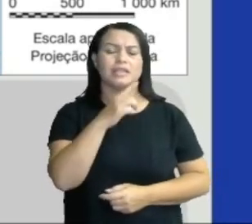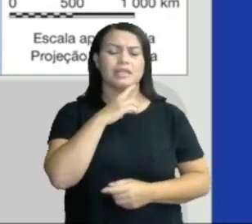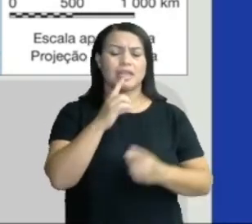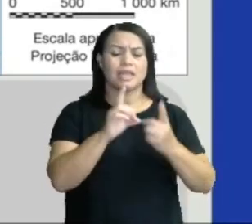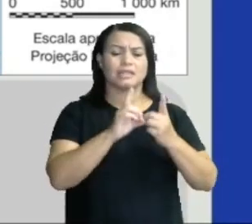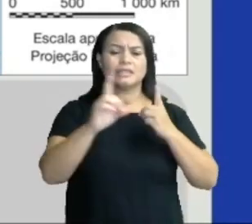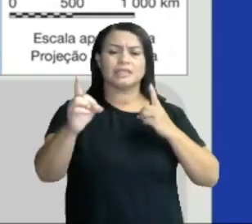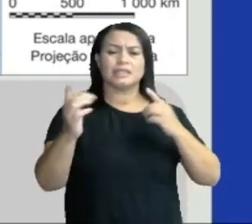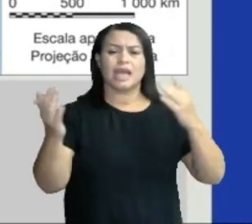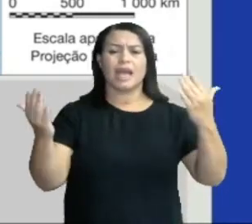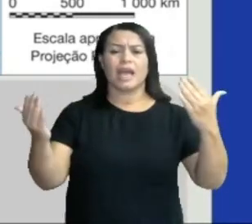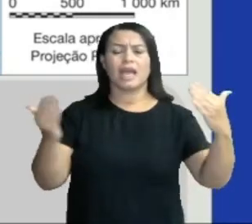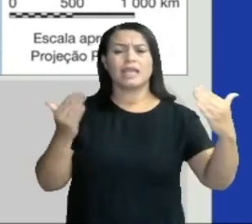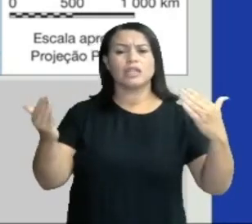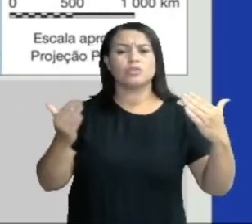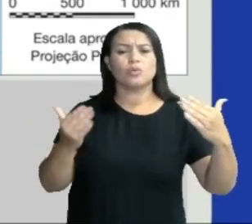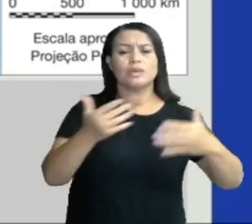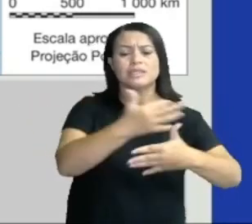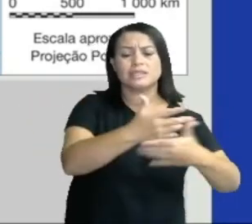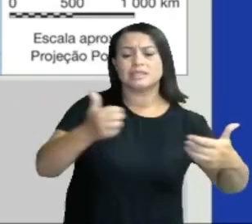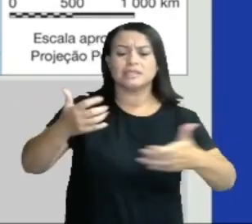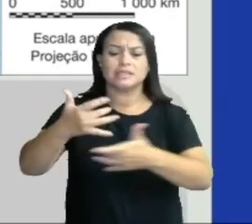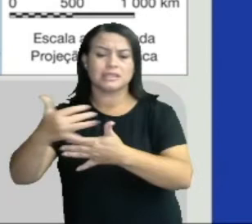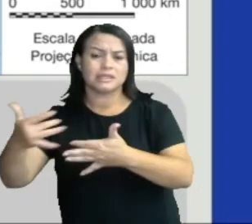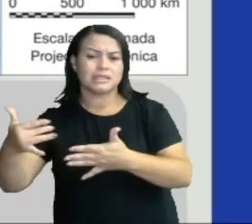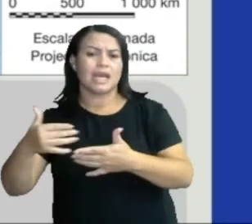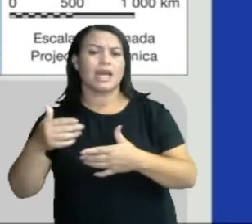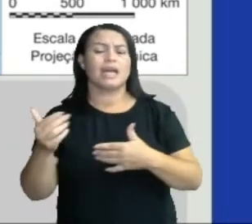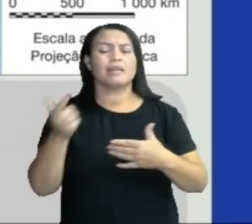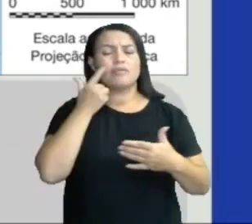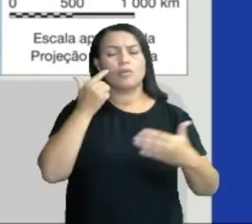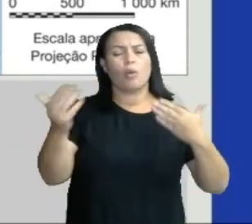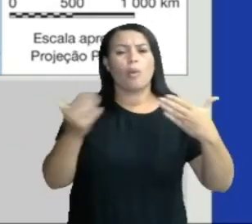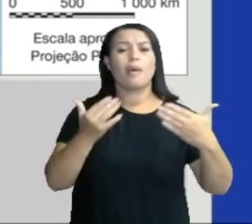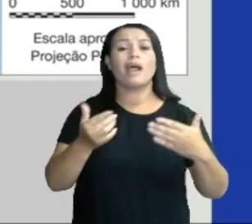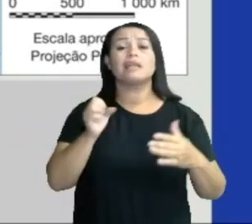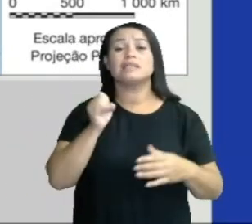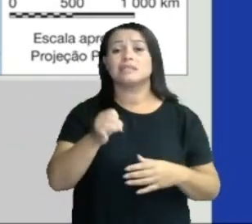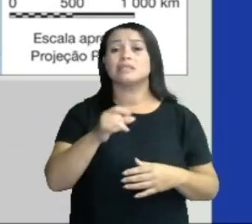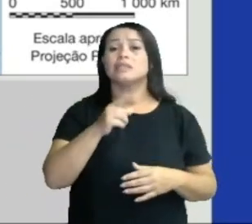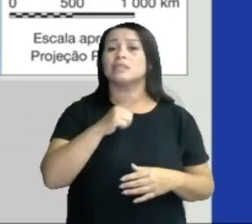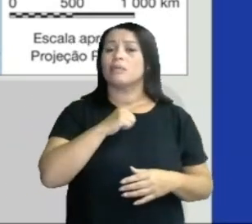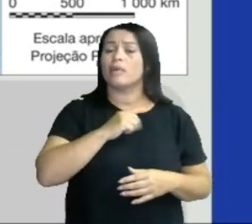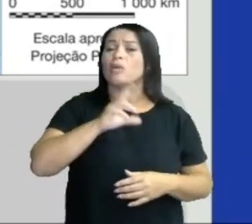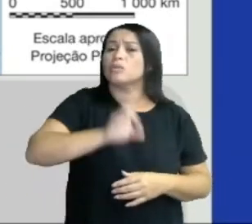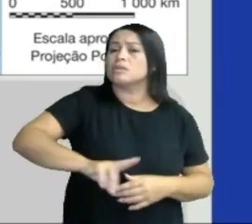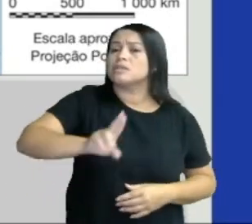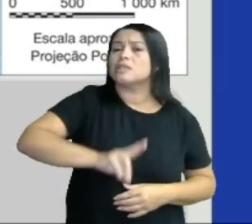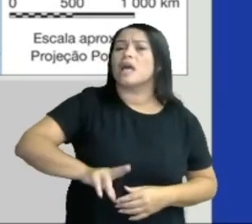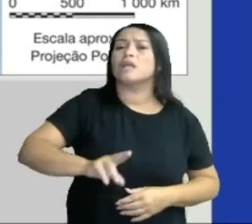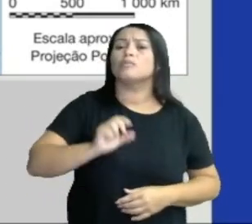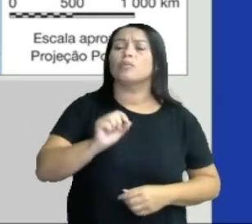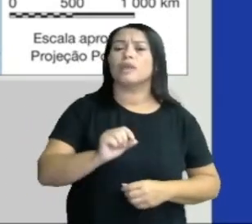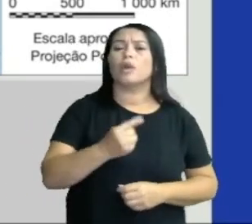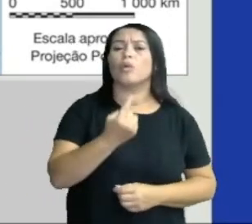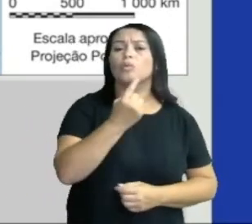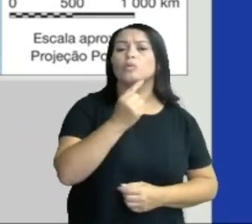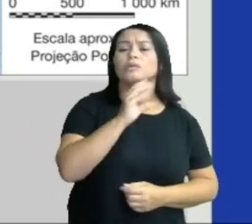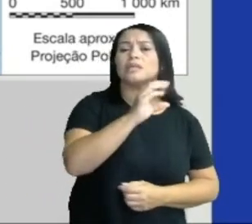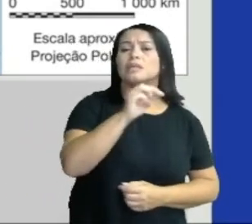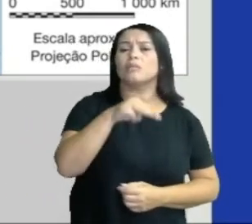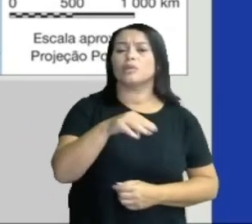essas duas cidades. Se a gente de repente usar exatamente a máxima da escala, 1 centímetro nesse mapa corresponde a 500